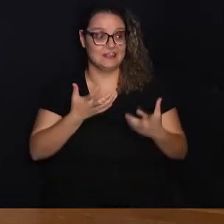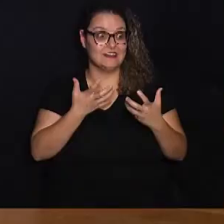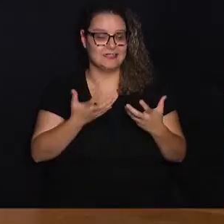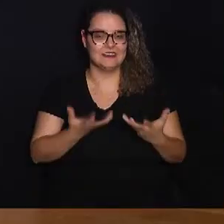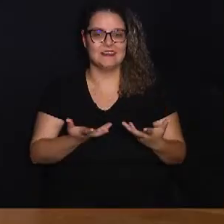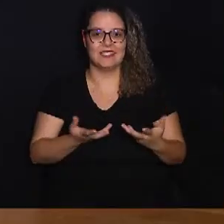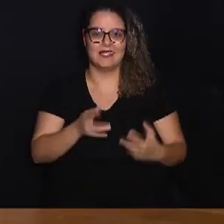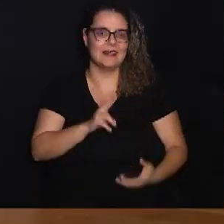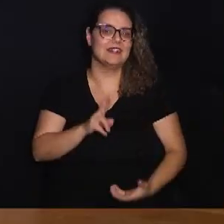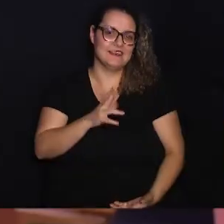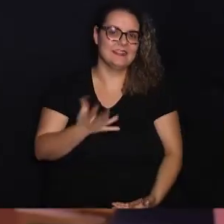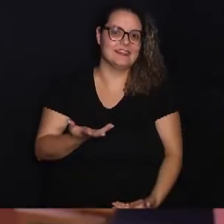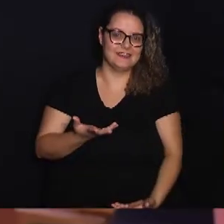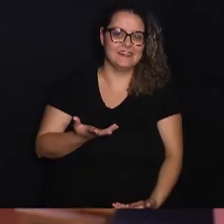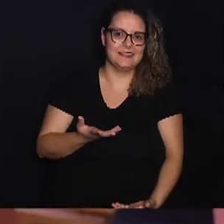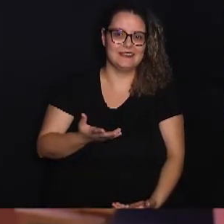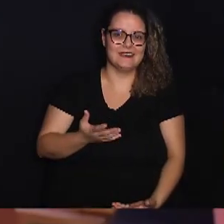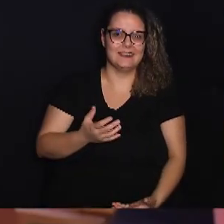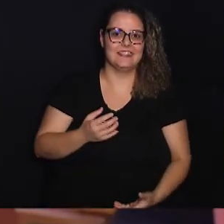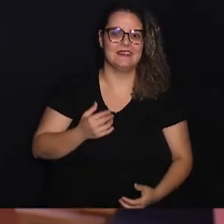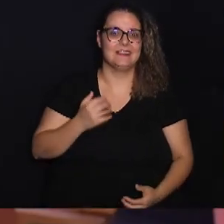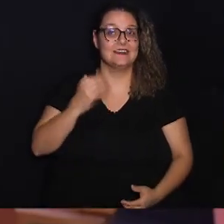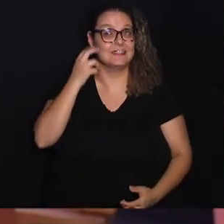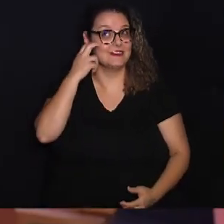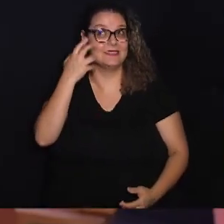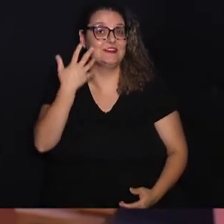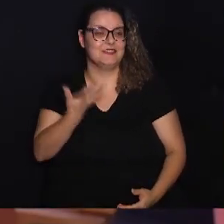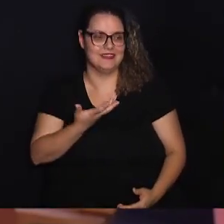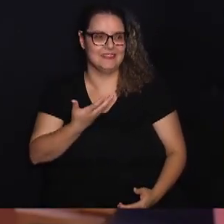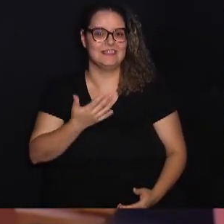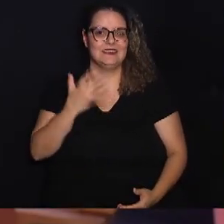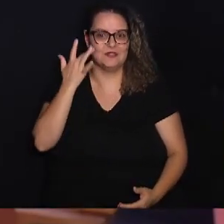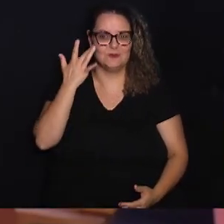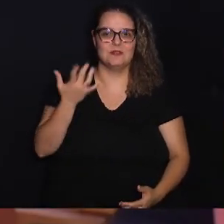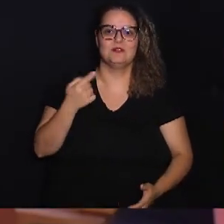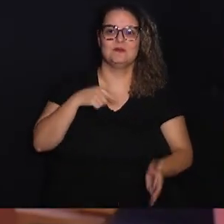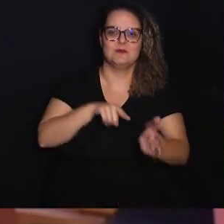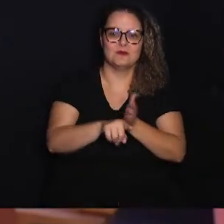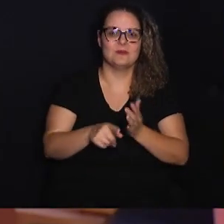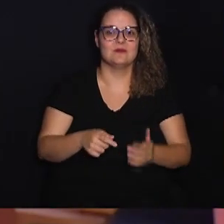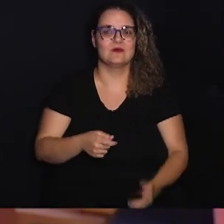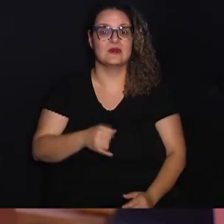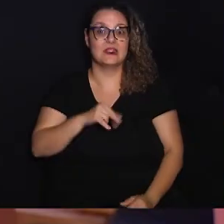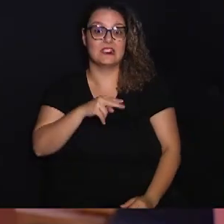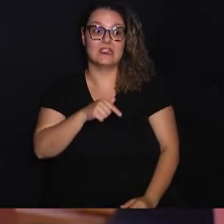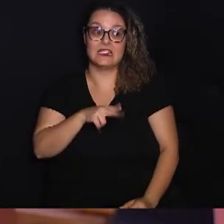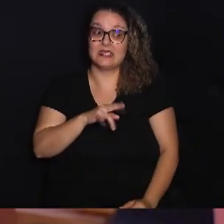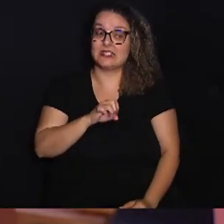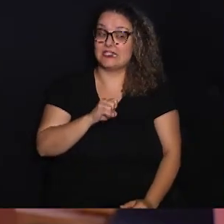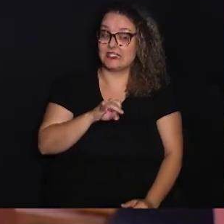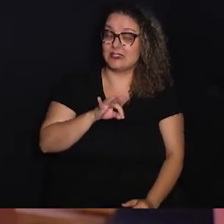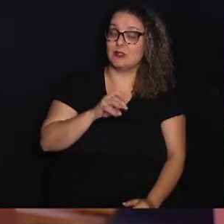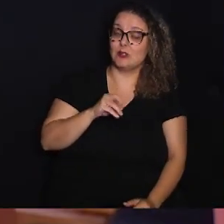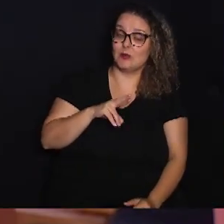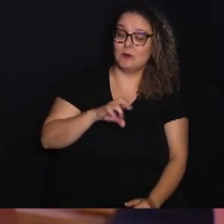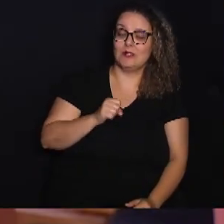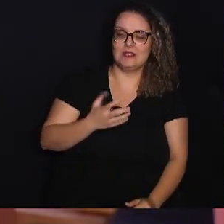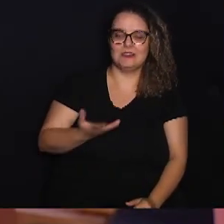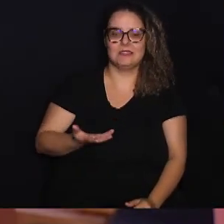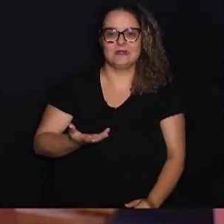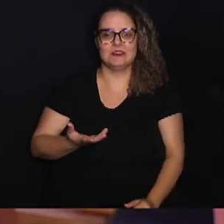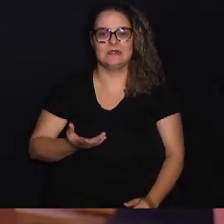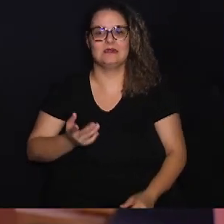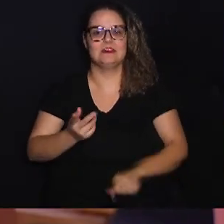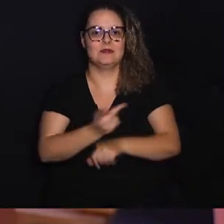querem utilizar esse músculo. E aí eles são mais questionadores, são mais inquisitores e eles buscam